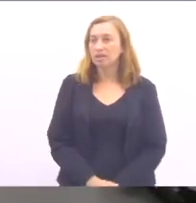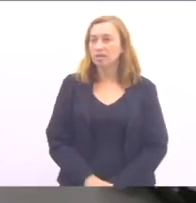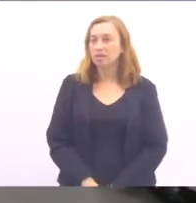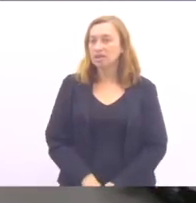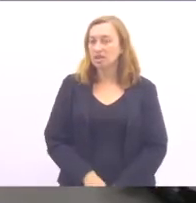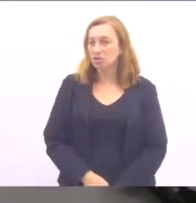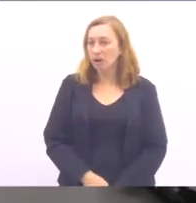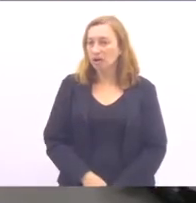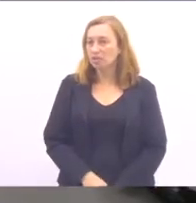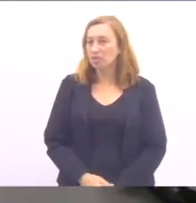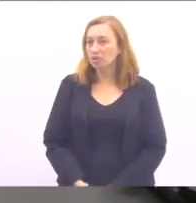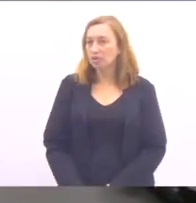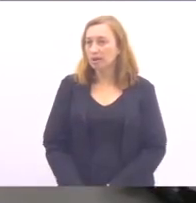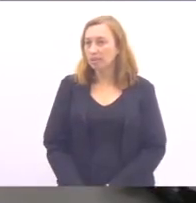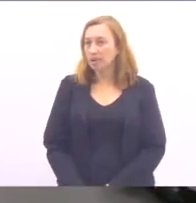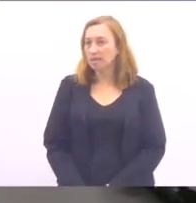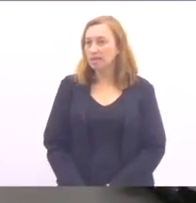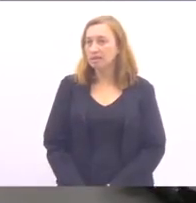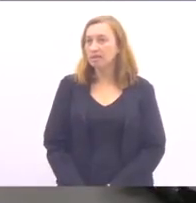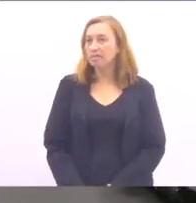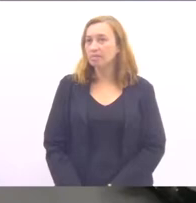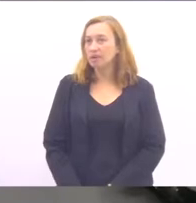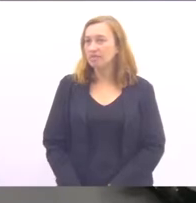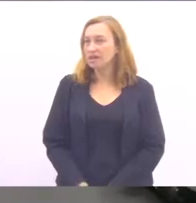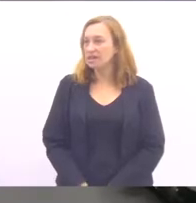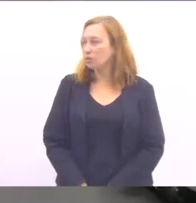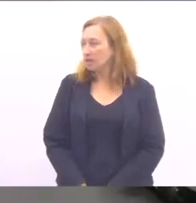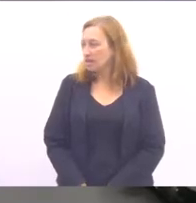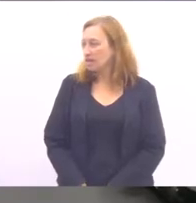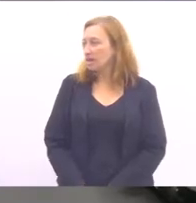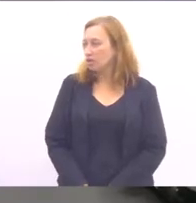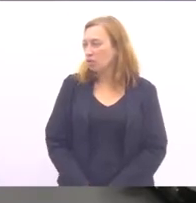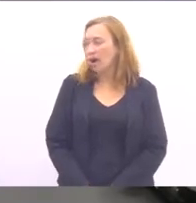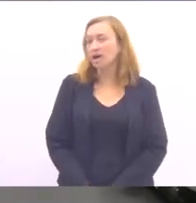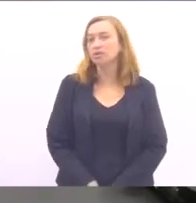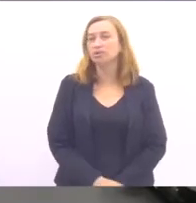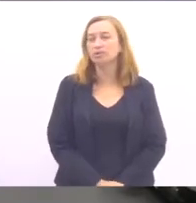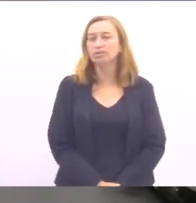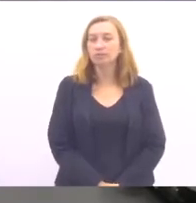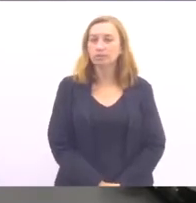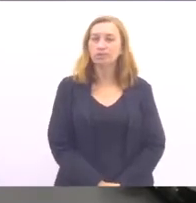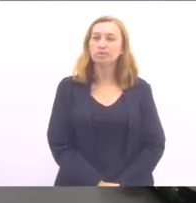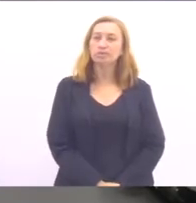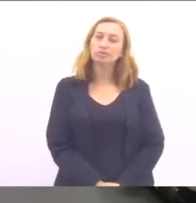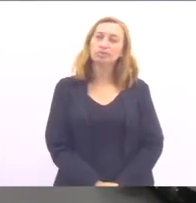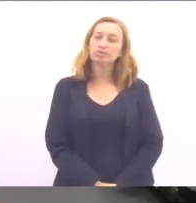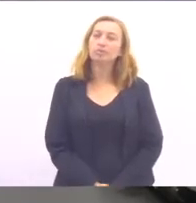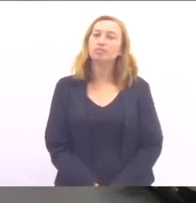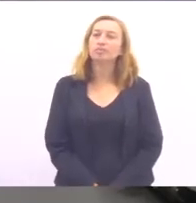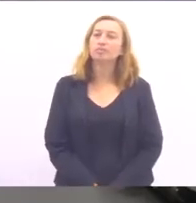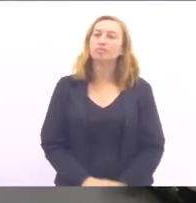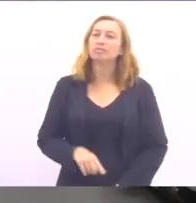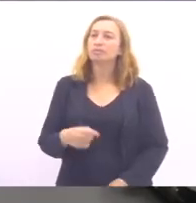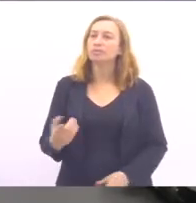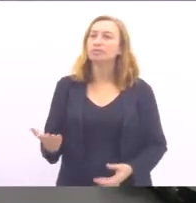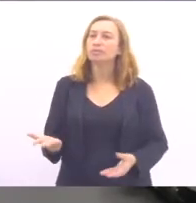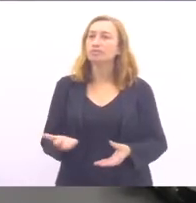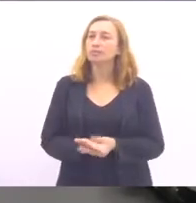Microfone. É uma pergunta sobre o Recicla e outra sobre o processo